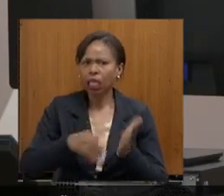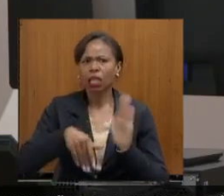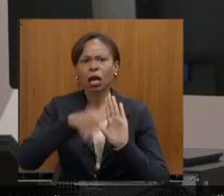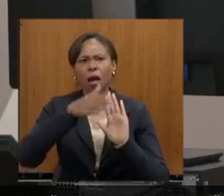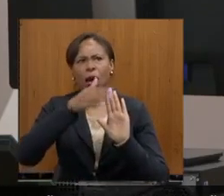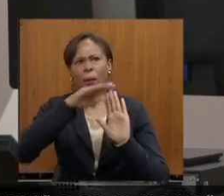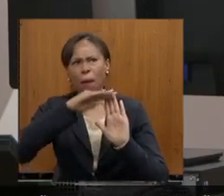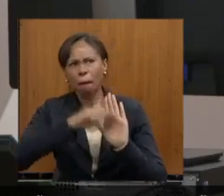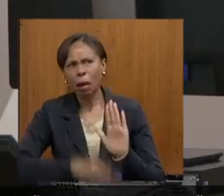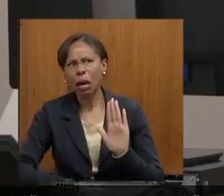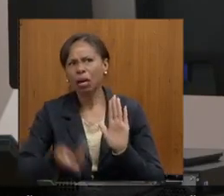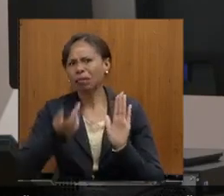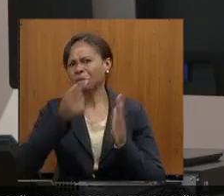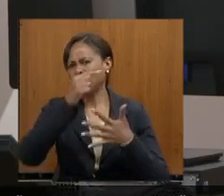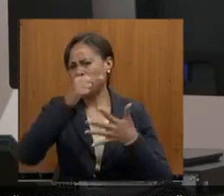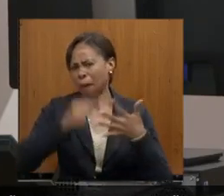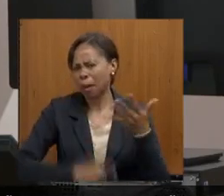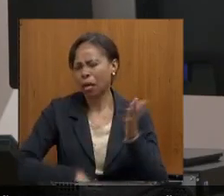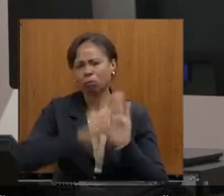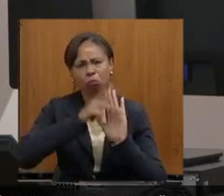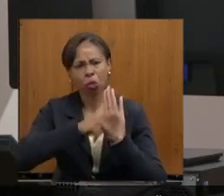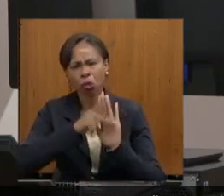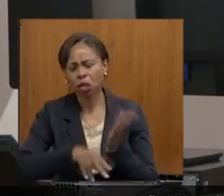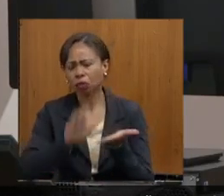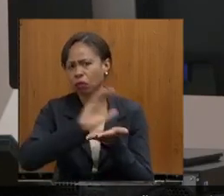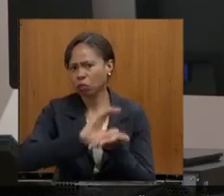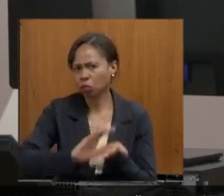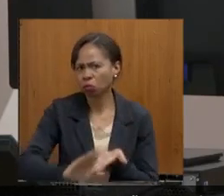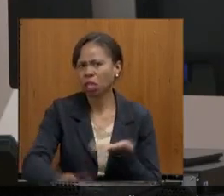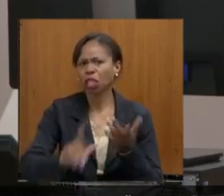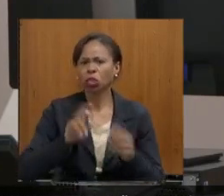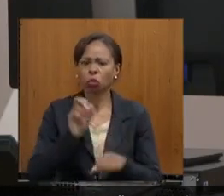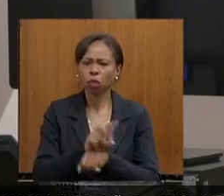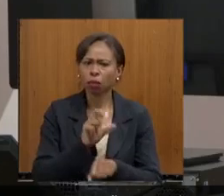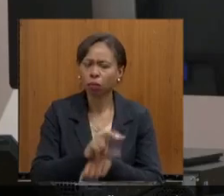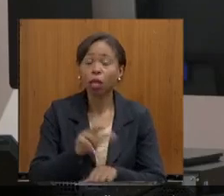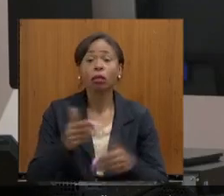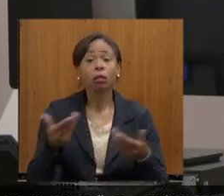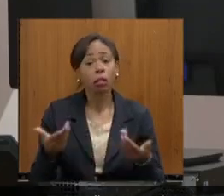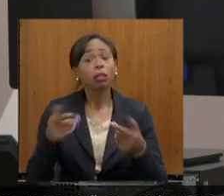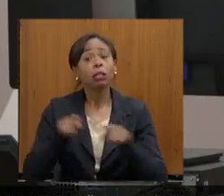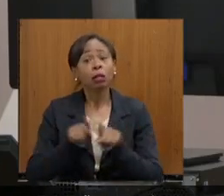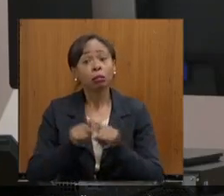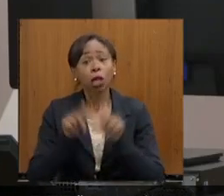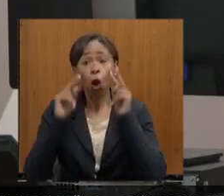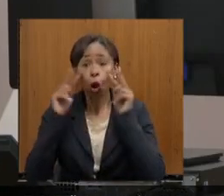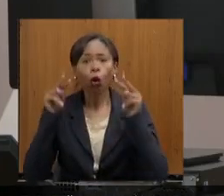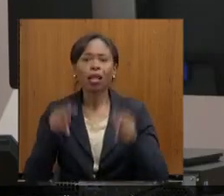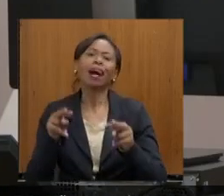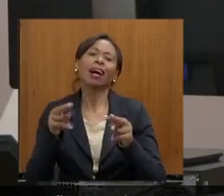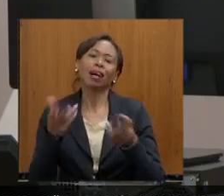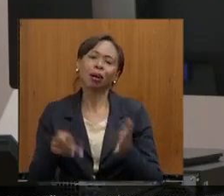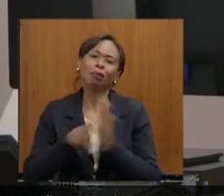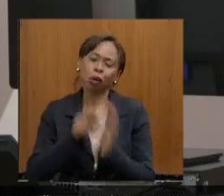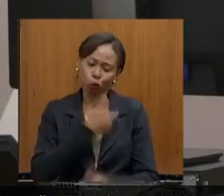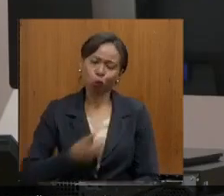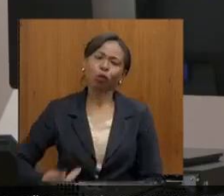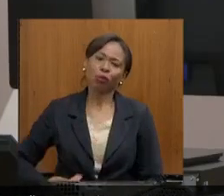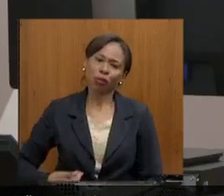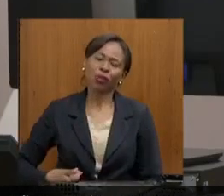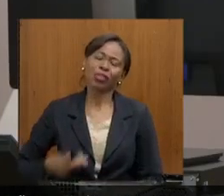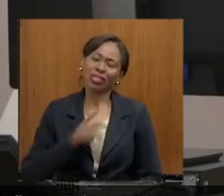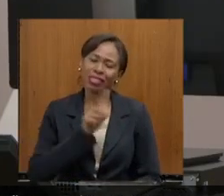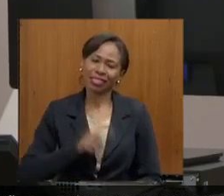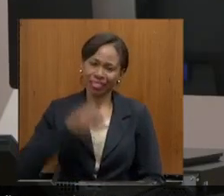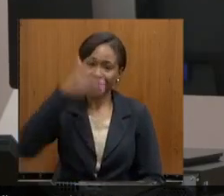geração de emprego e é esse olhar diferenciado também e com o nosso Governador Romeu Zema tem parabéns e por tudo não